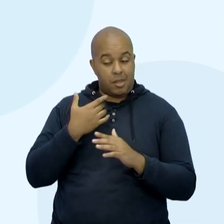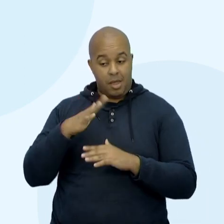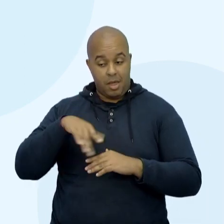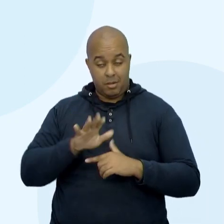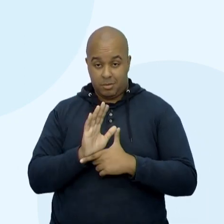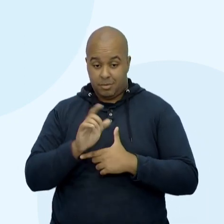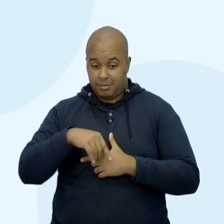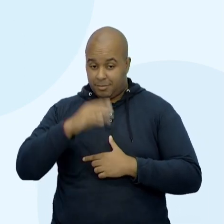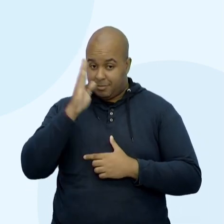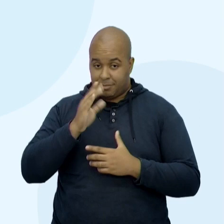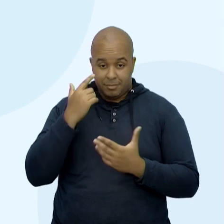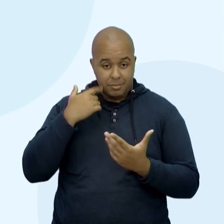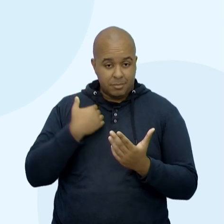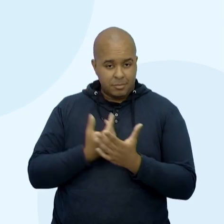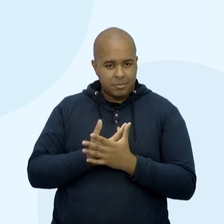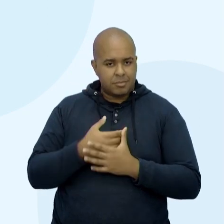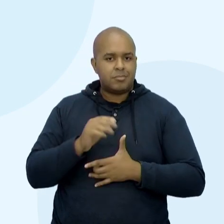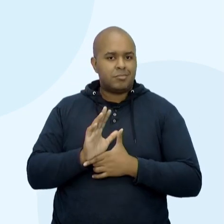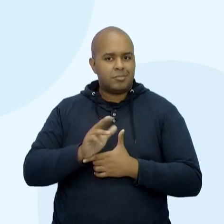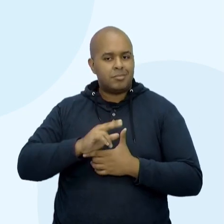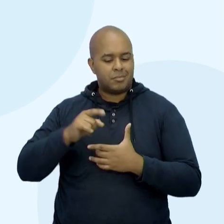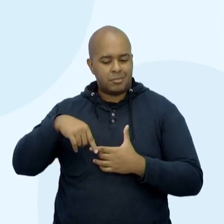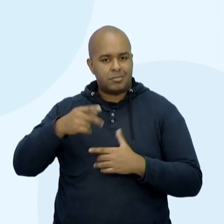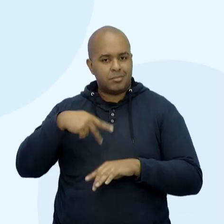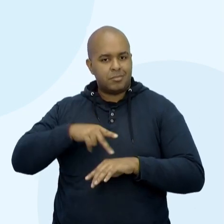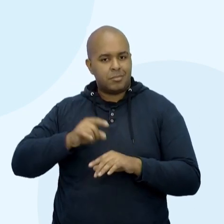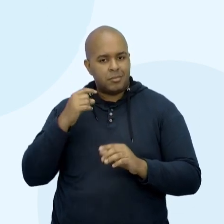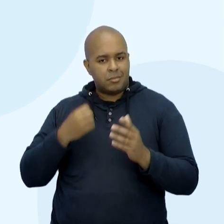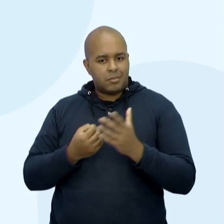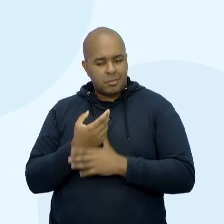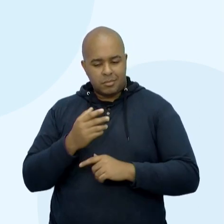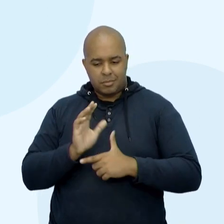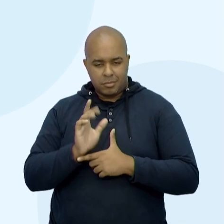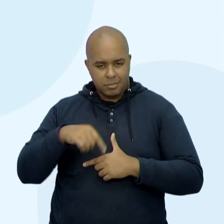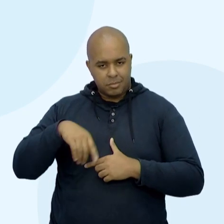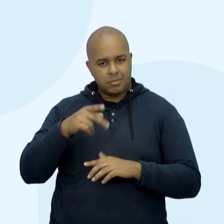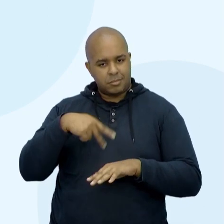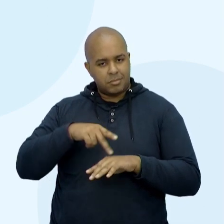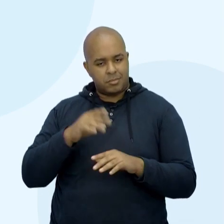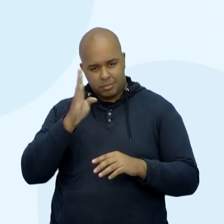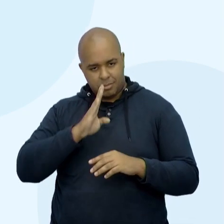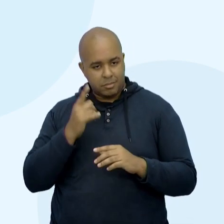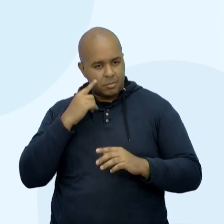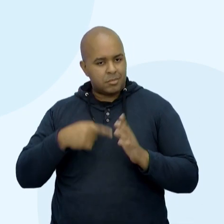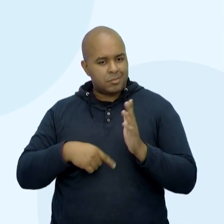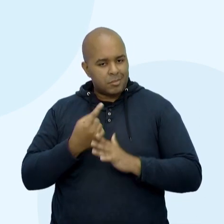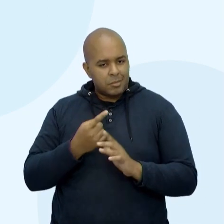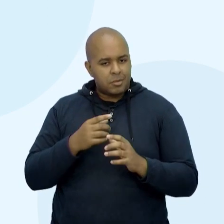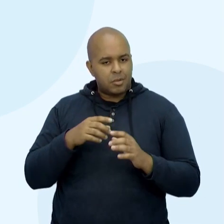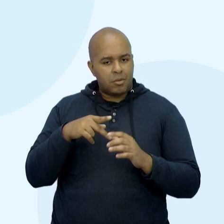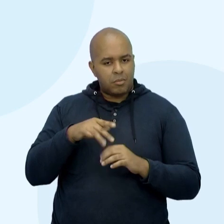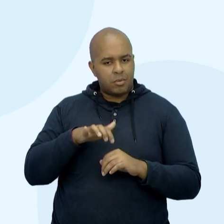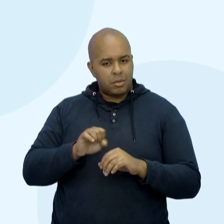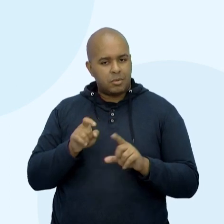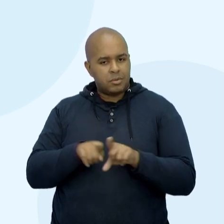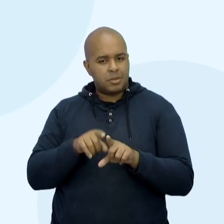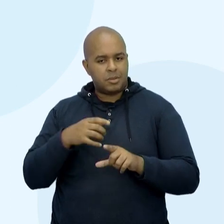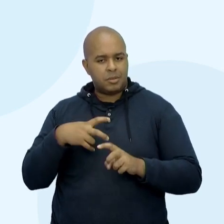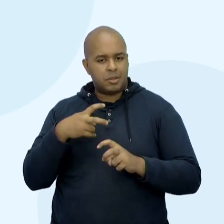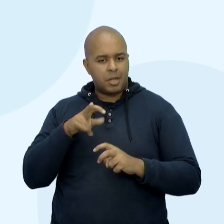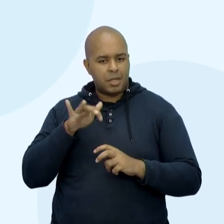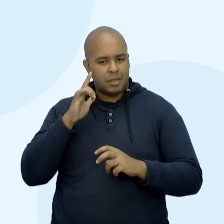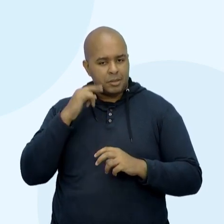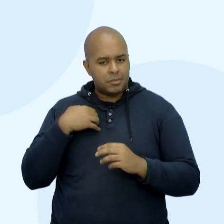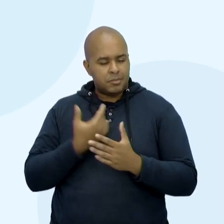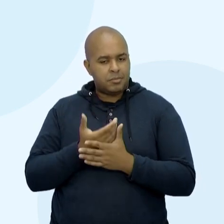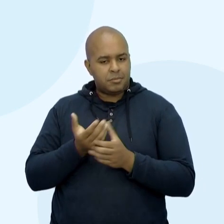do cinema nacional, com os cinemas produzindo filmes aqui no Brasil, os primeiros filmes pousados e cantados, aqueles filmes